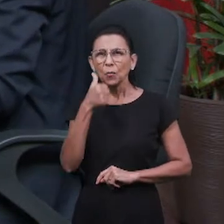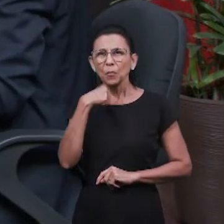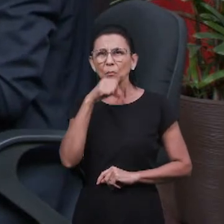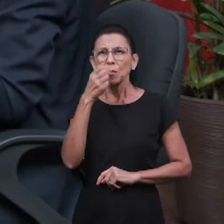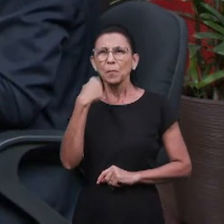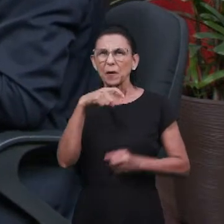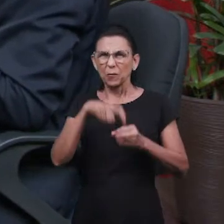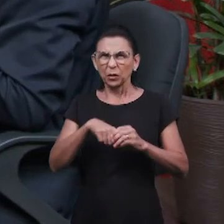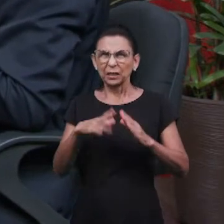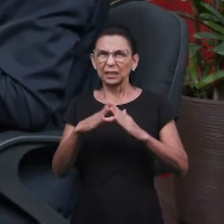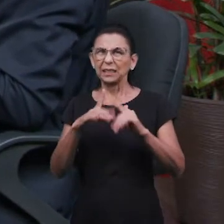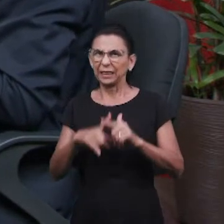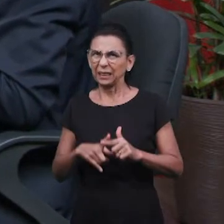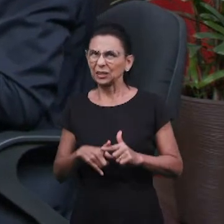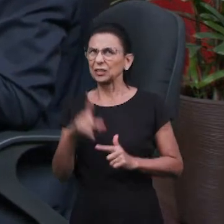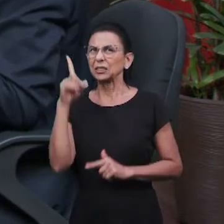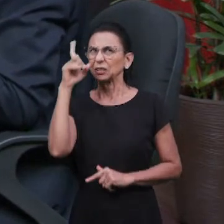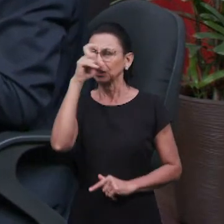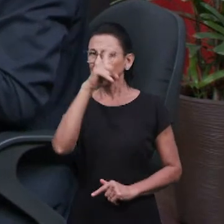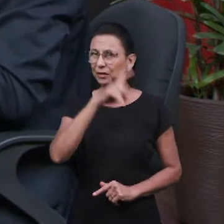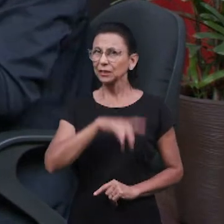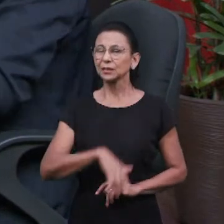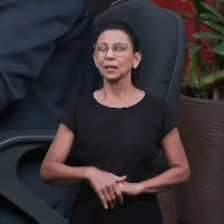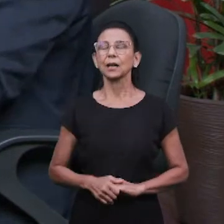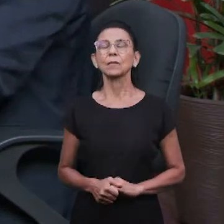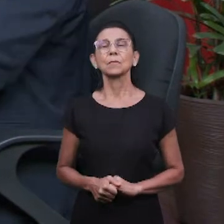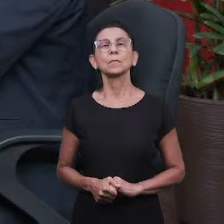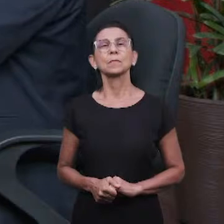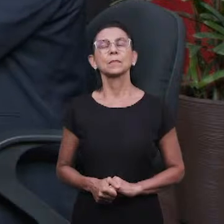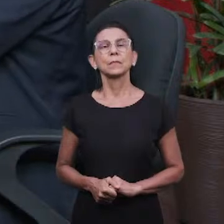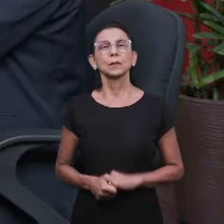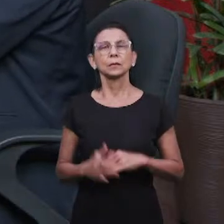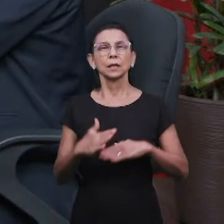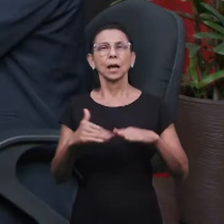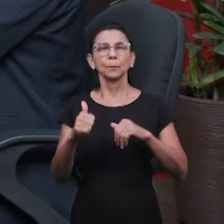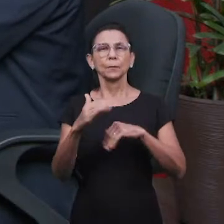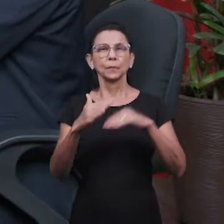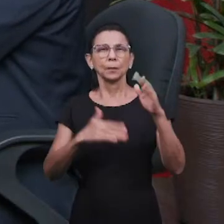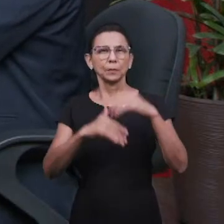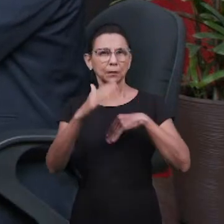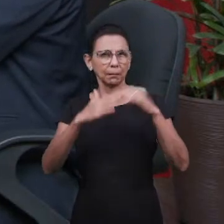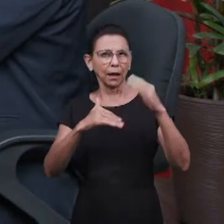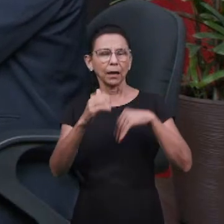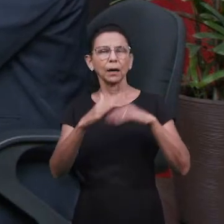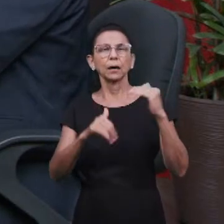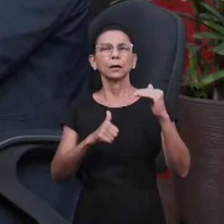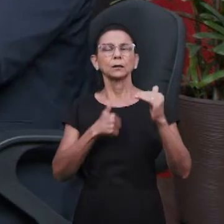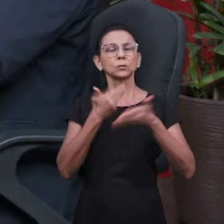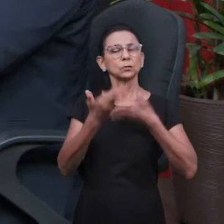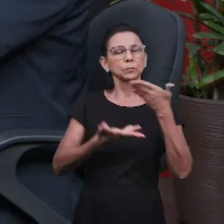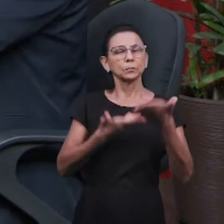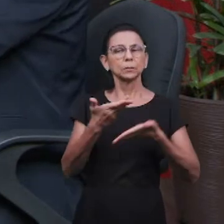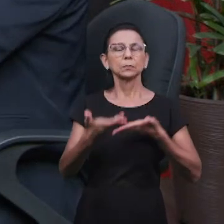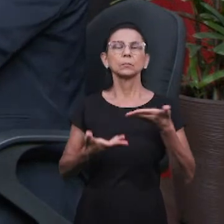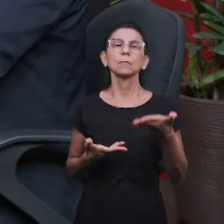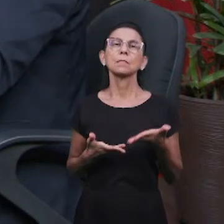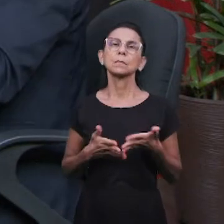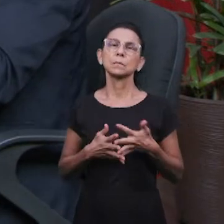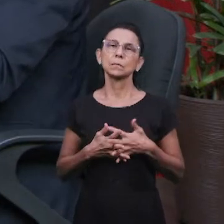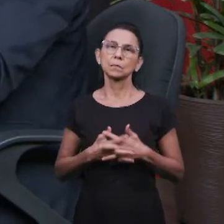para a gente, pastor, compreender isso. Nós temos que ter gente preparada na igreja para receber essas pessoas, Sim. seja os professores ou